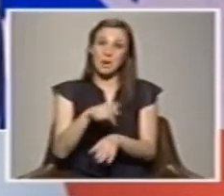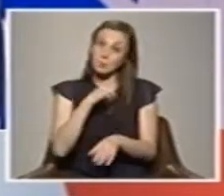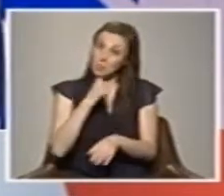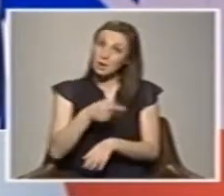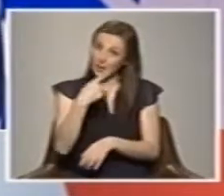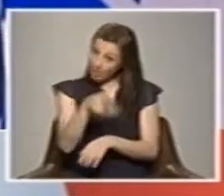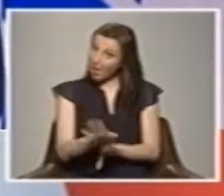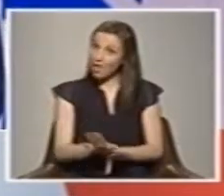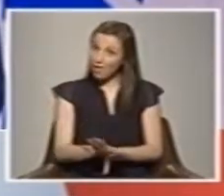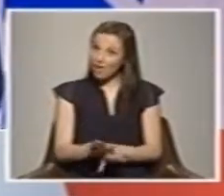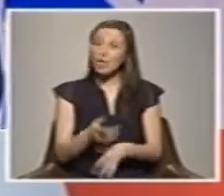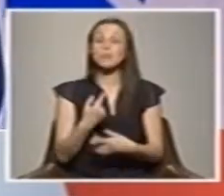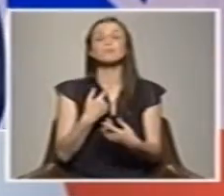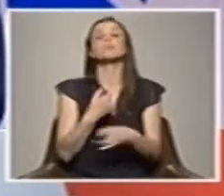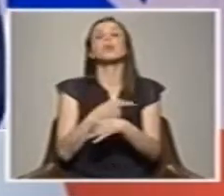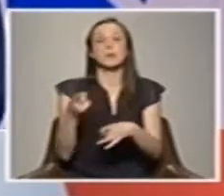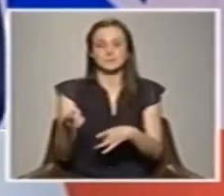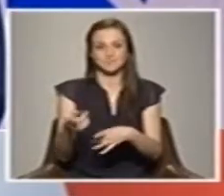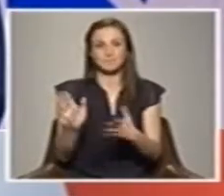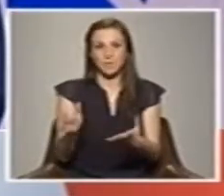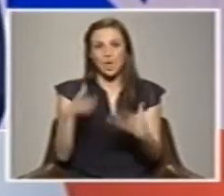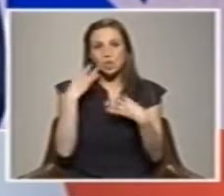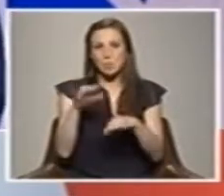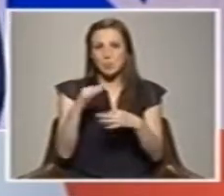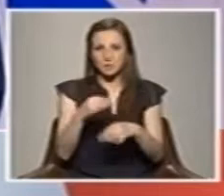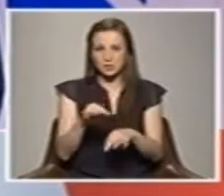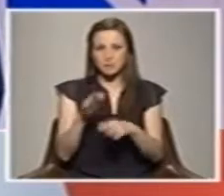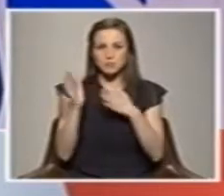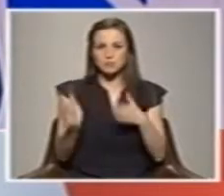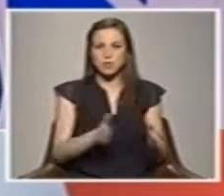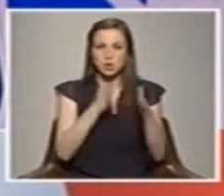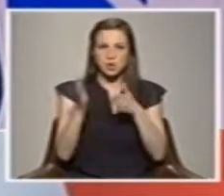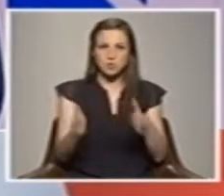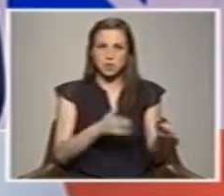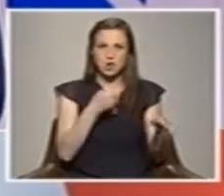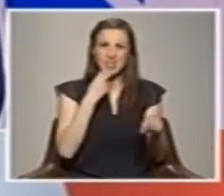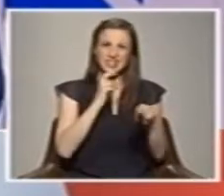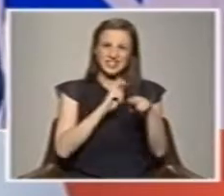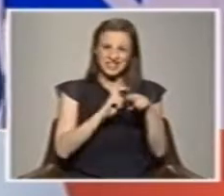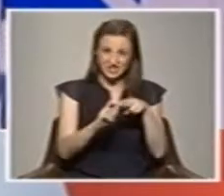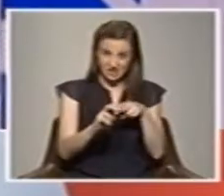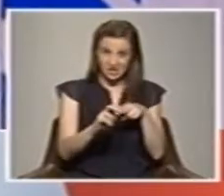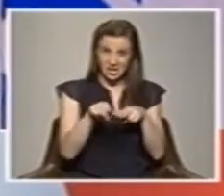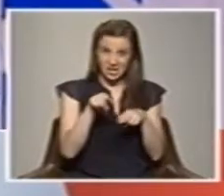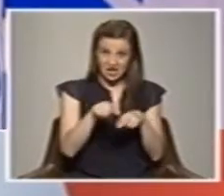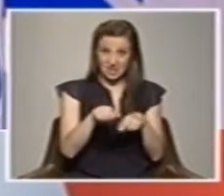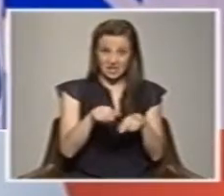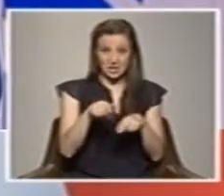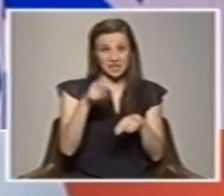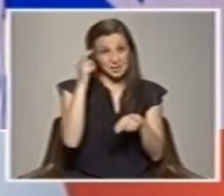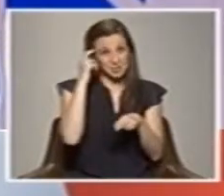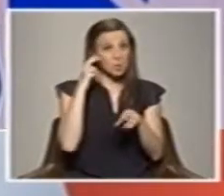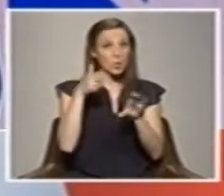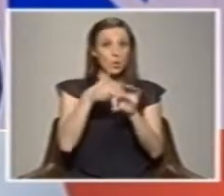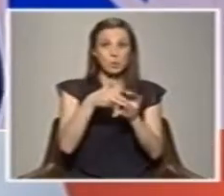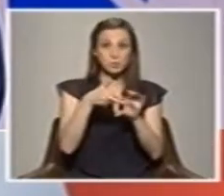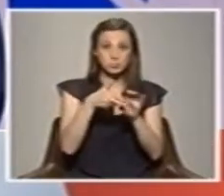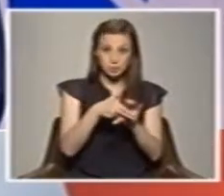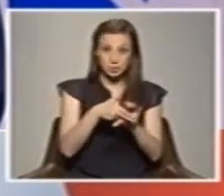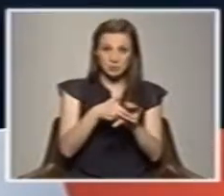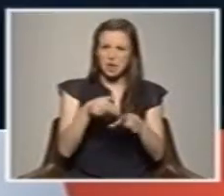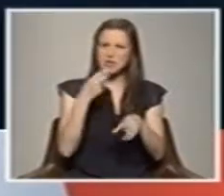Até porquê? Porque, normalmente, para produzir uma determinada unidade de energia, esses biocombustíveis não são eficientes e gastam mais